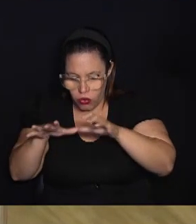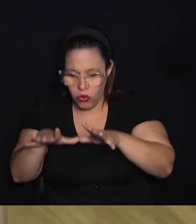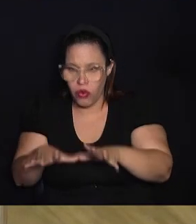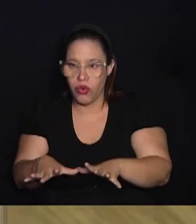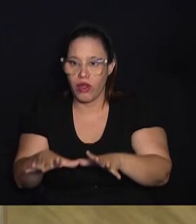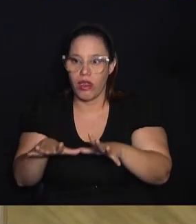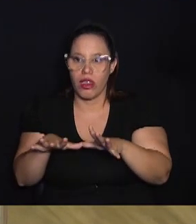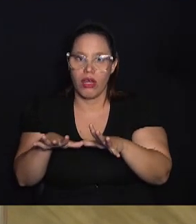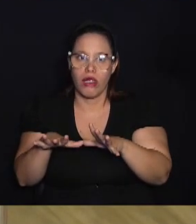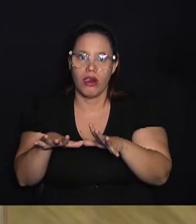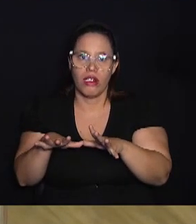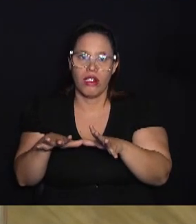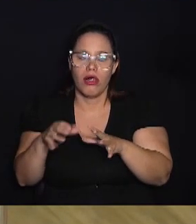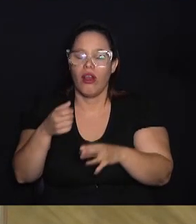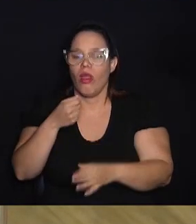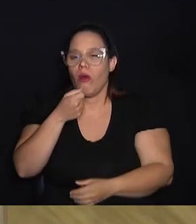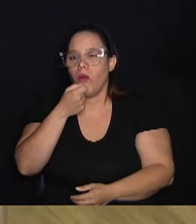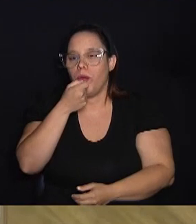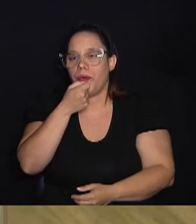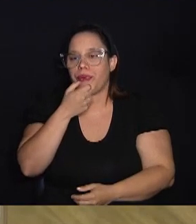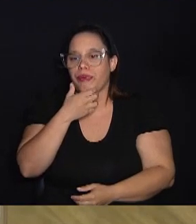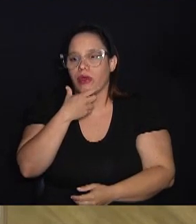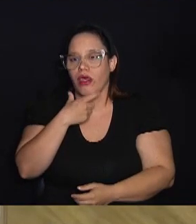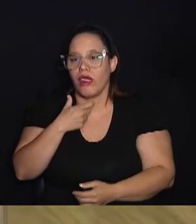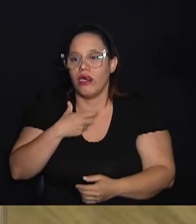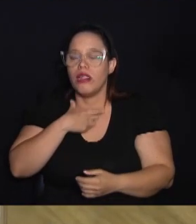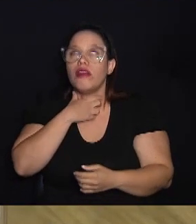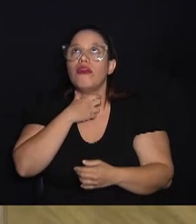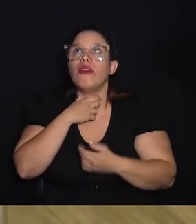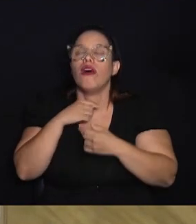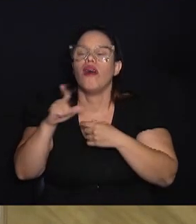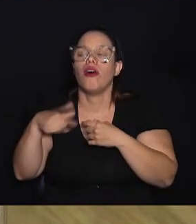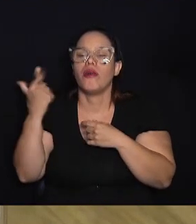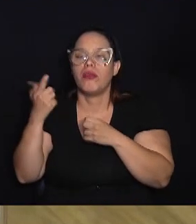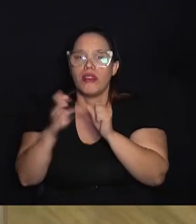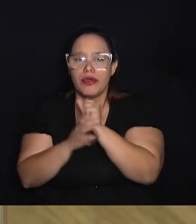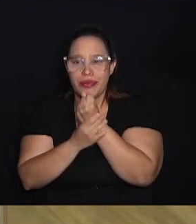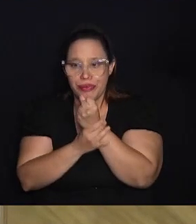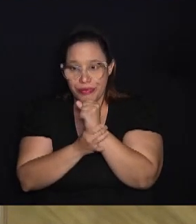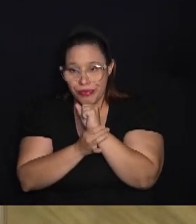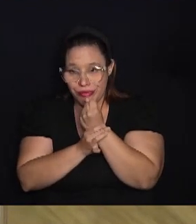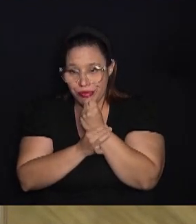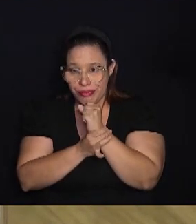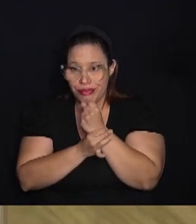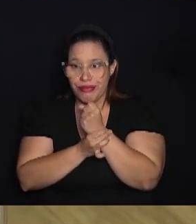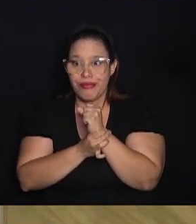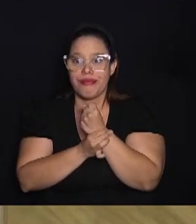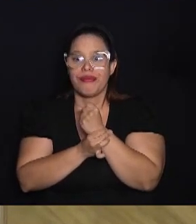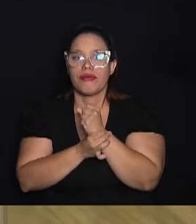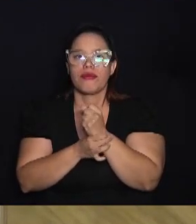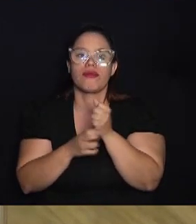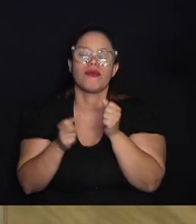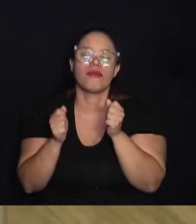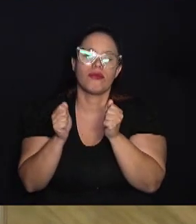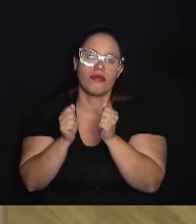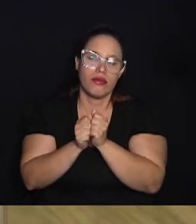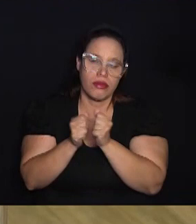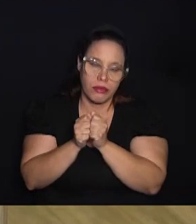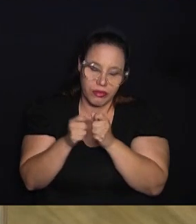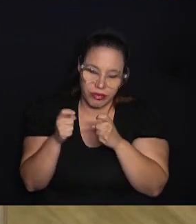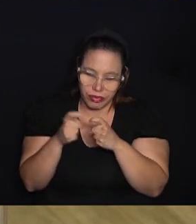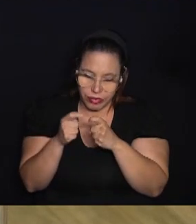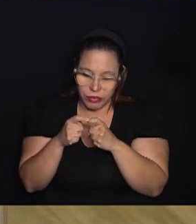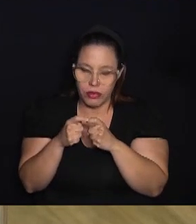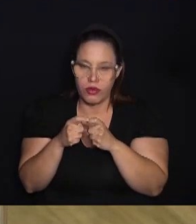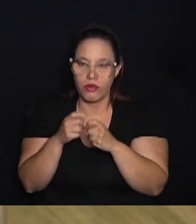depois da intubação quem conseguiu passar teve que passar por momentos aí e junto com o fis terapeuta né